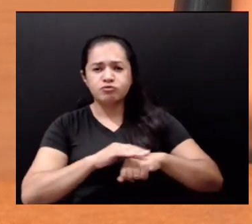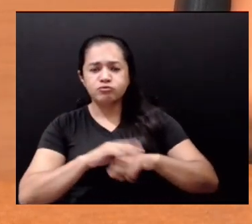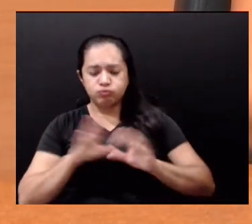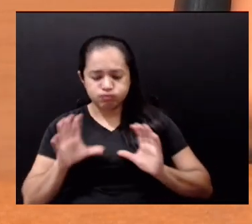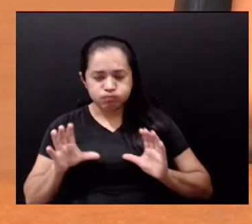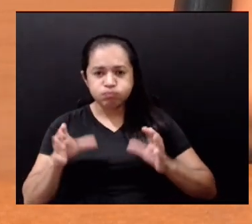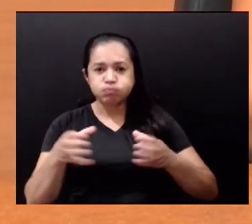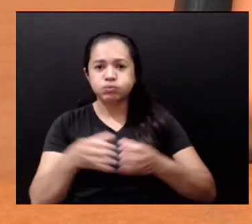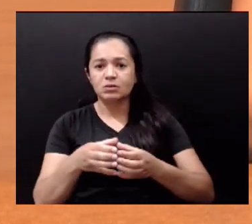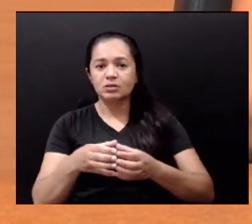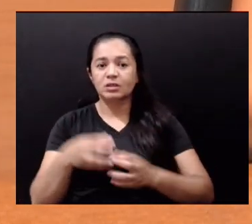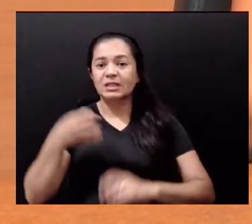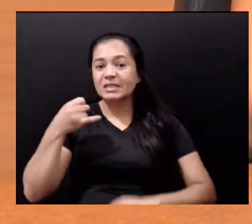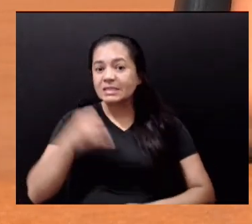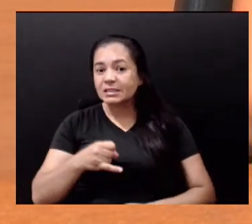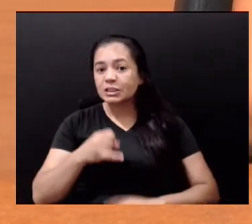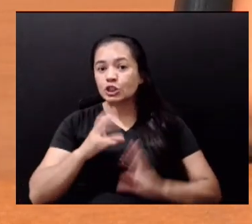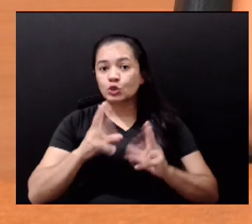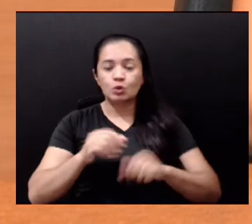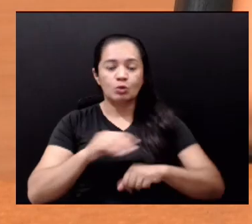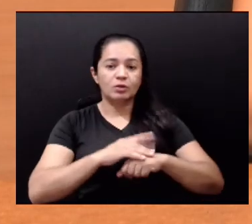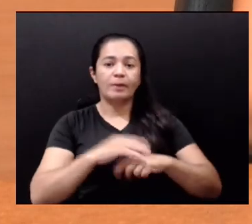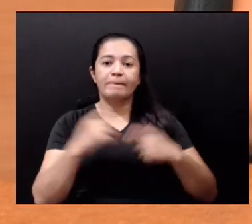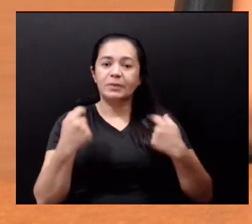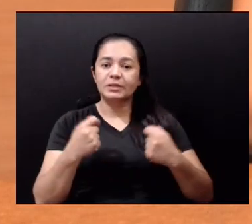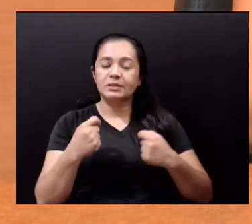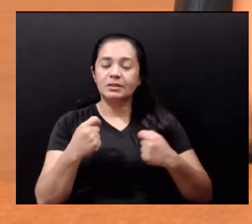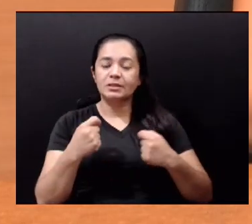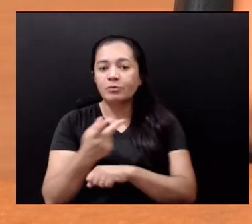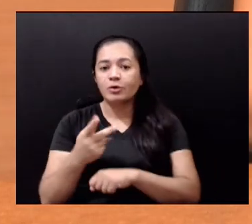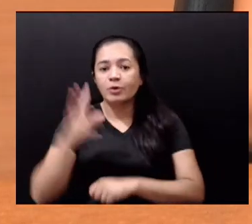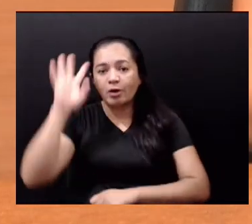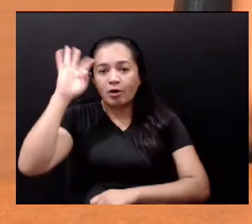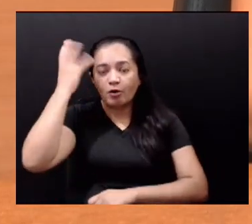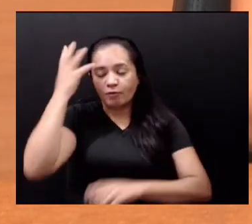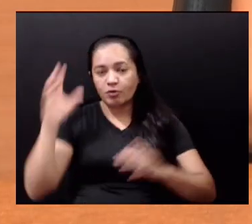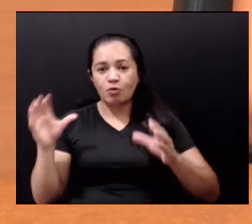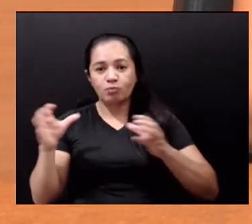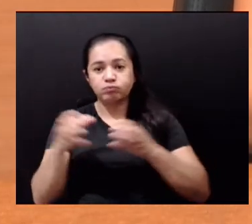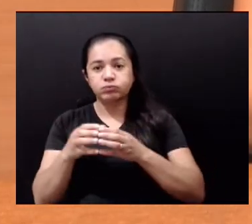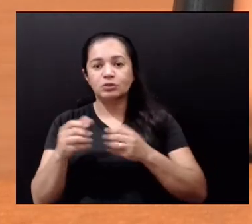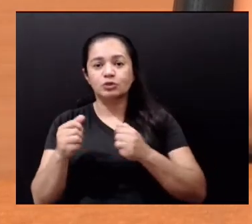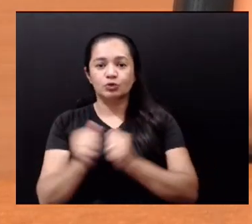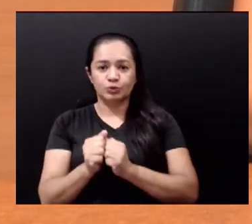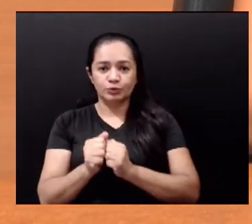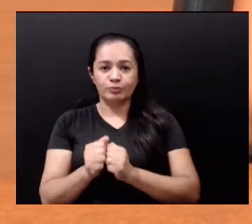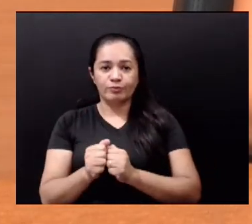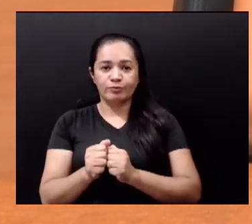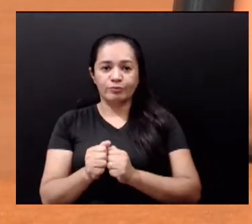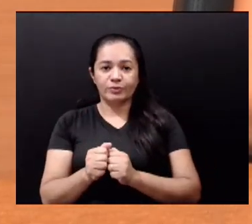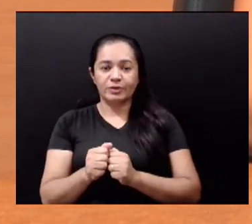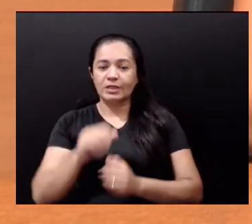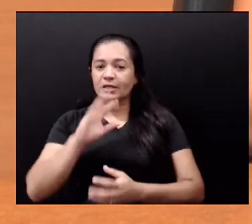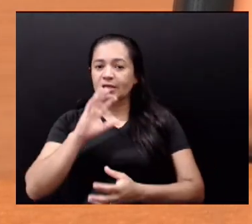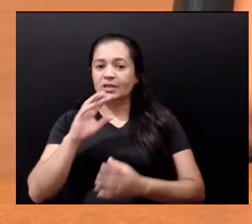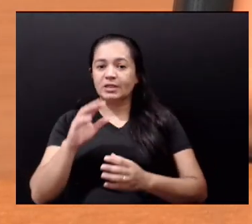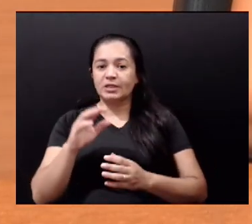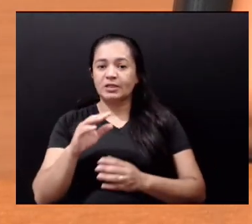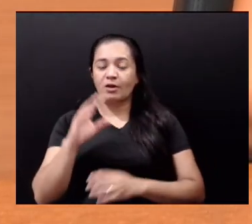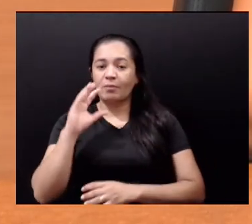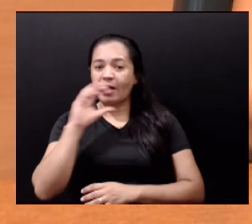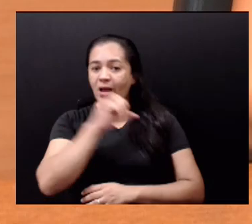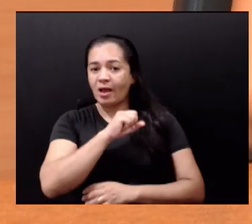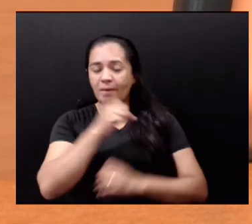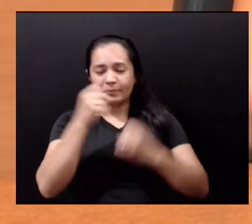têm que ser coletivas. Então, assim, essa foi uma breve introdução, né? Acho que é importante que a